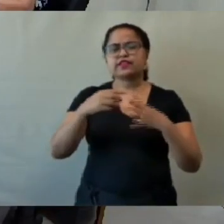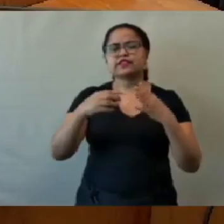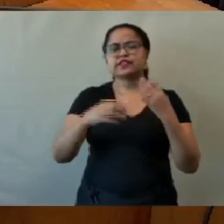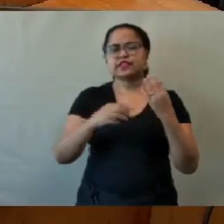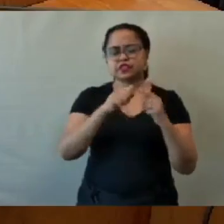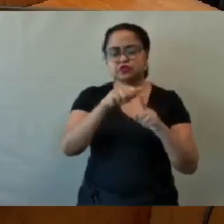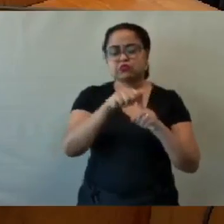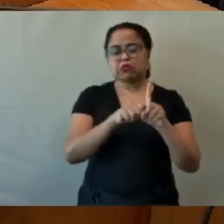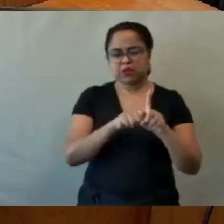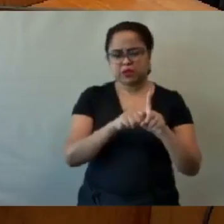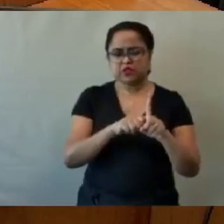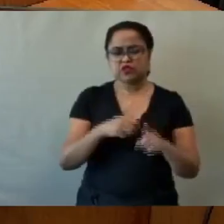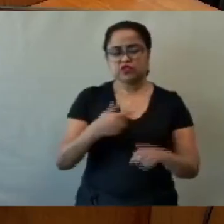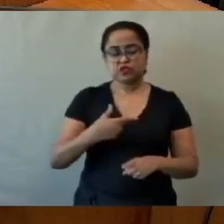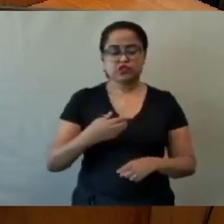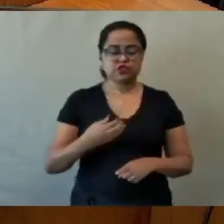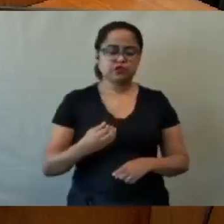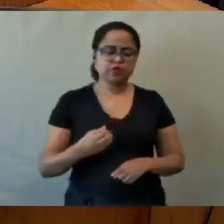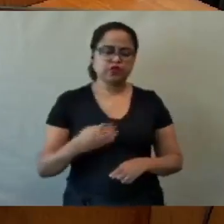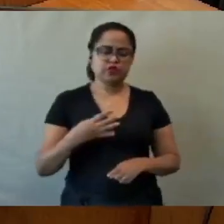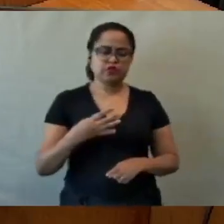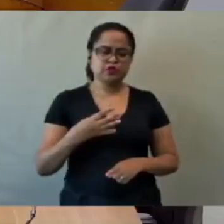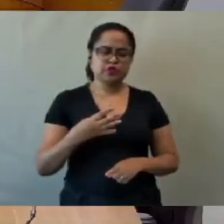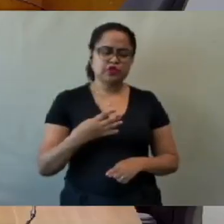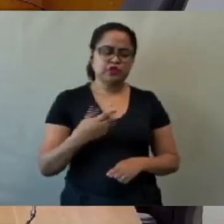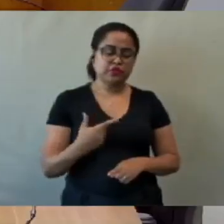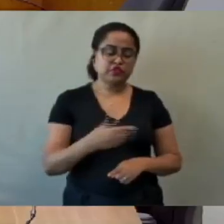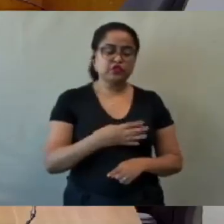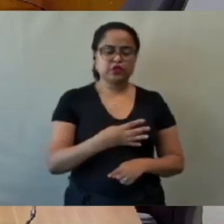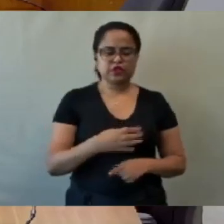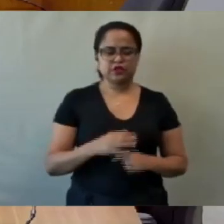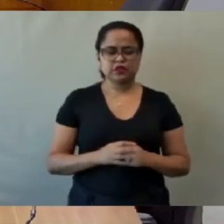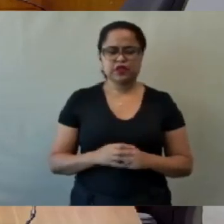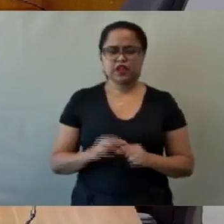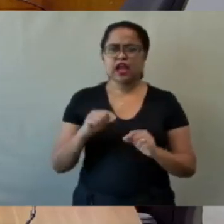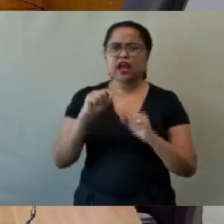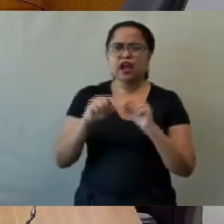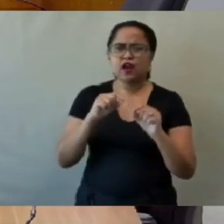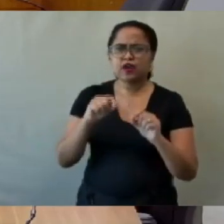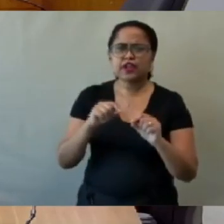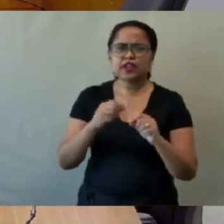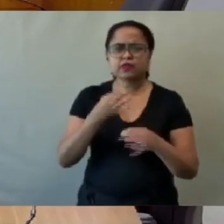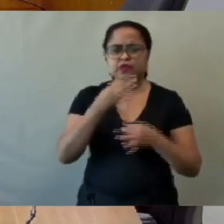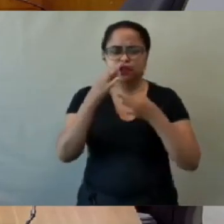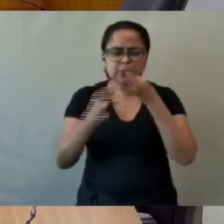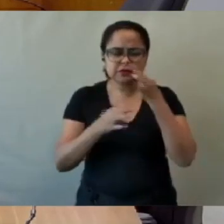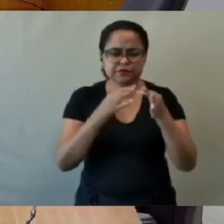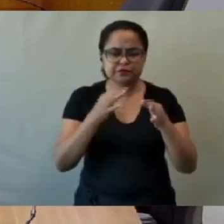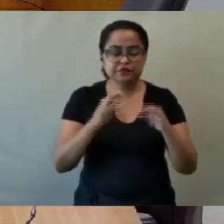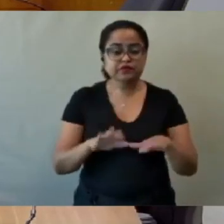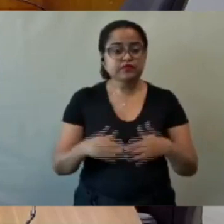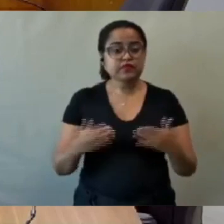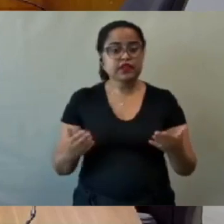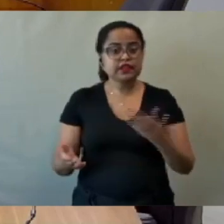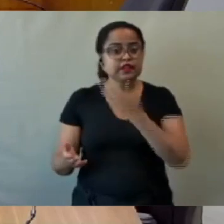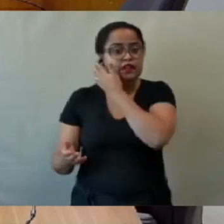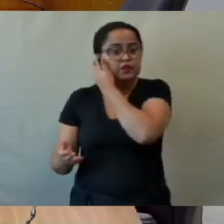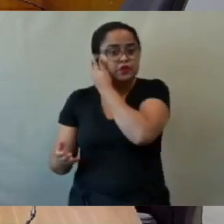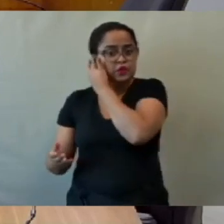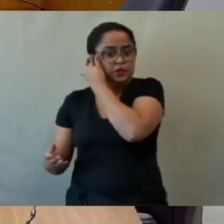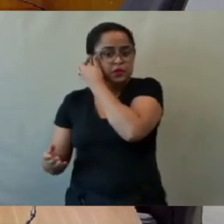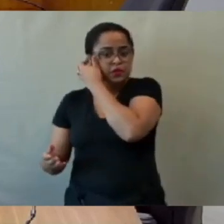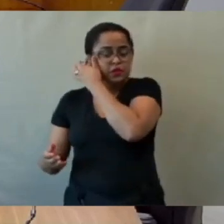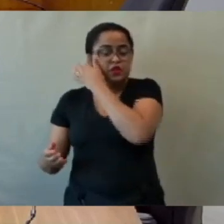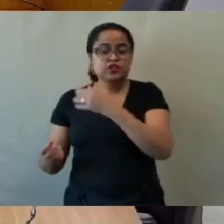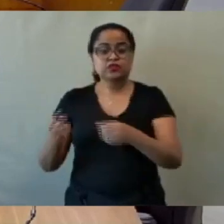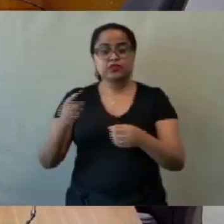de falar alguma coisa, alguma observação? Muito obrigada. Então, pessoal, nós vamos voltar para a